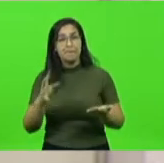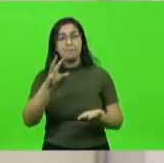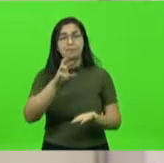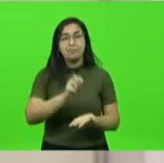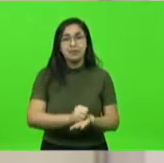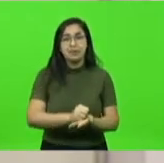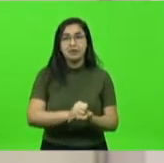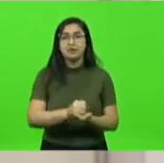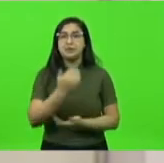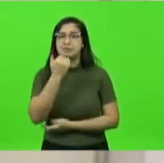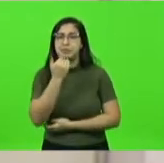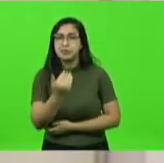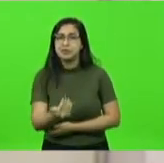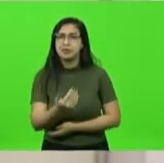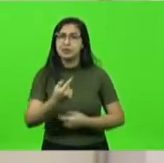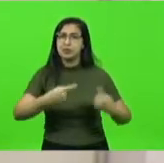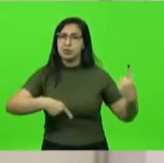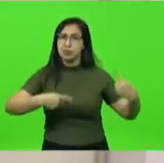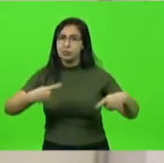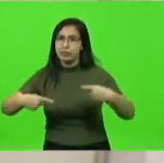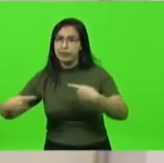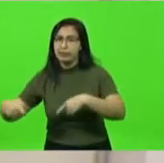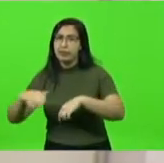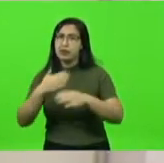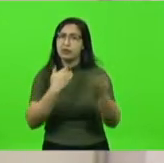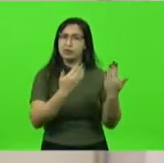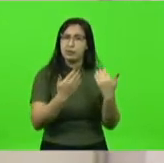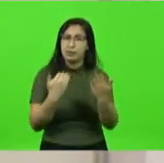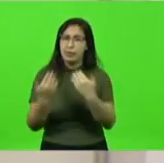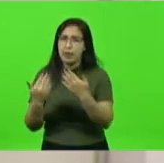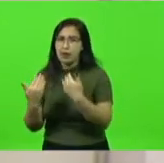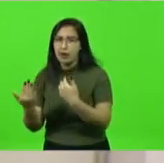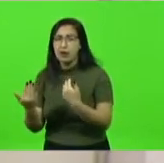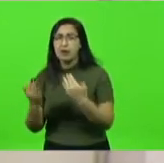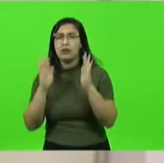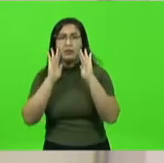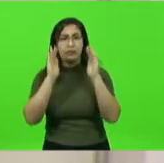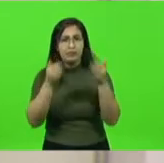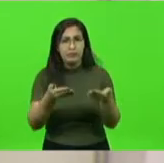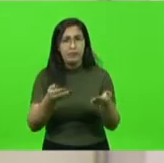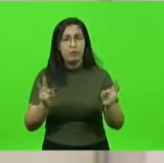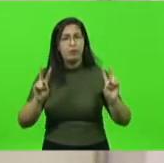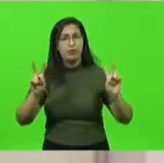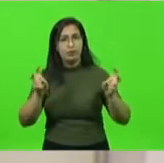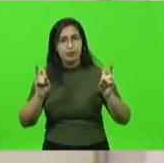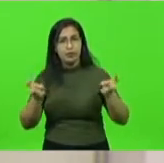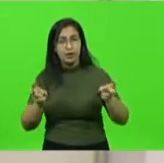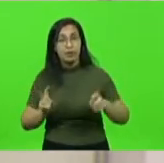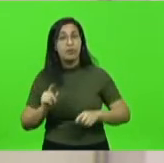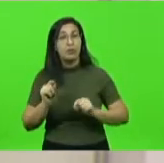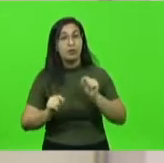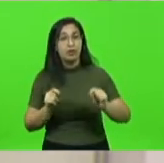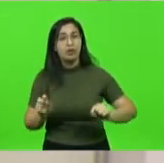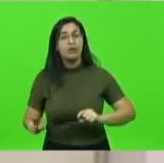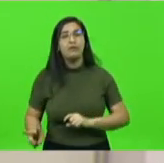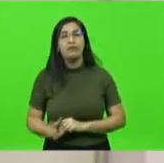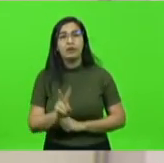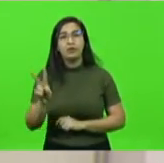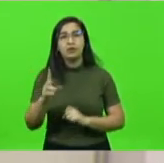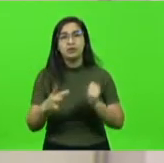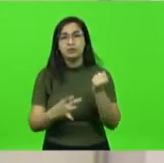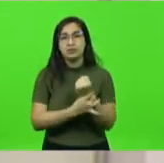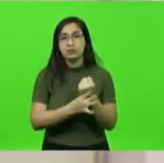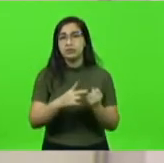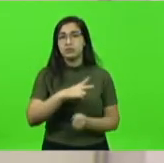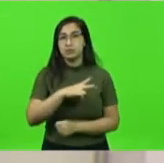o apelo para que o debate gire em torno dessas ideias e desses valores, que é a valorização da segurança pública